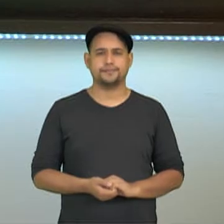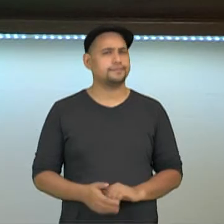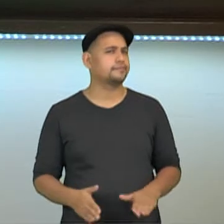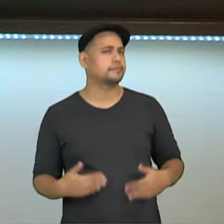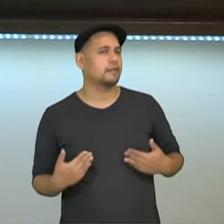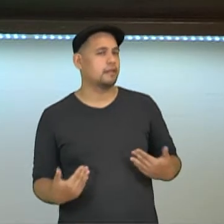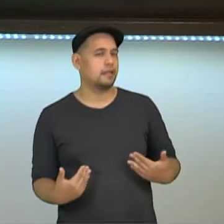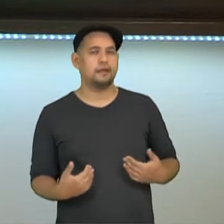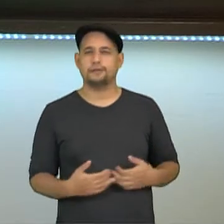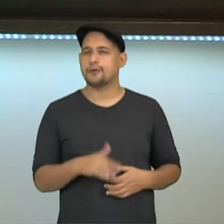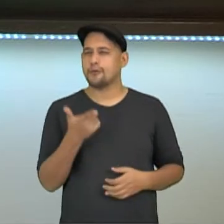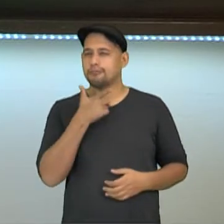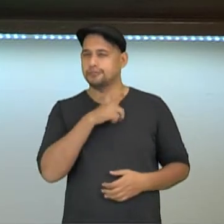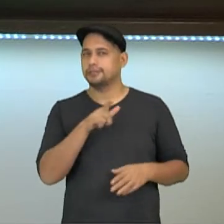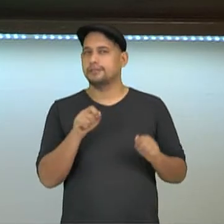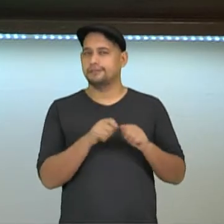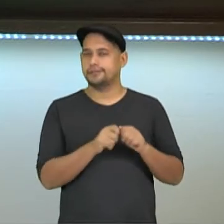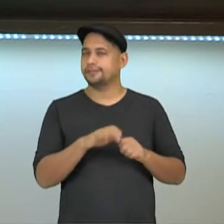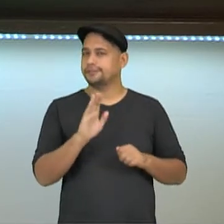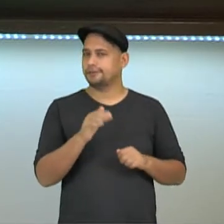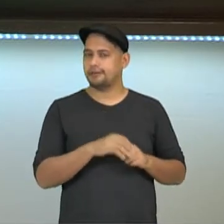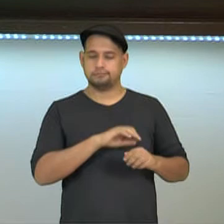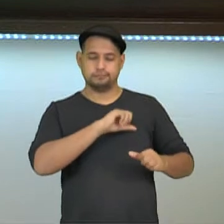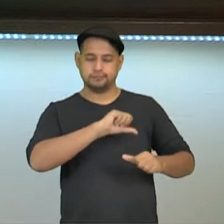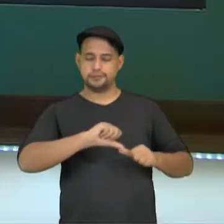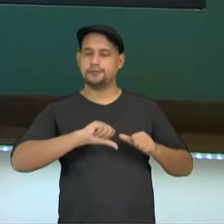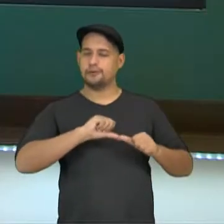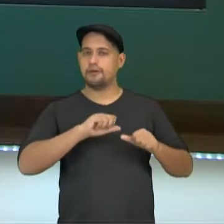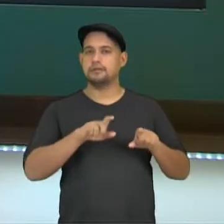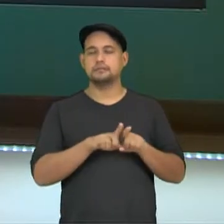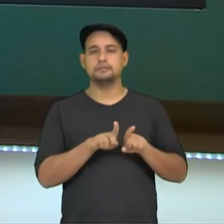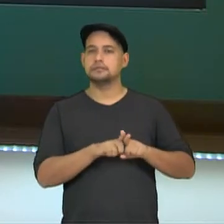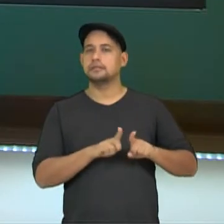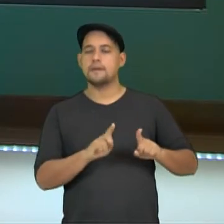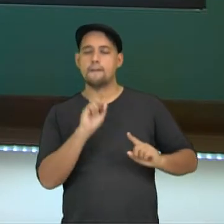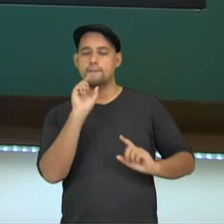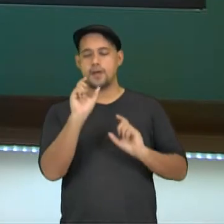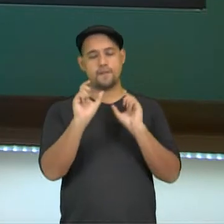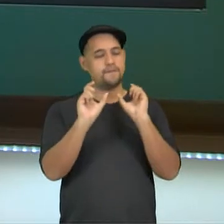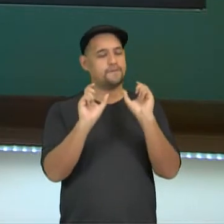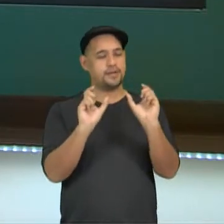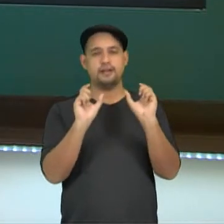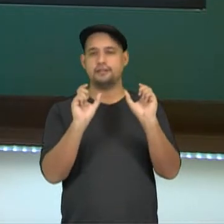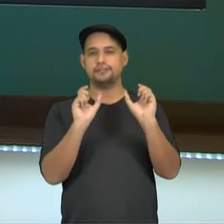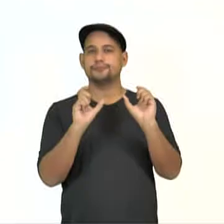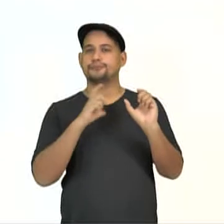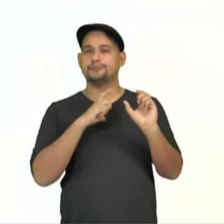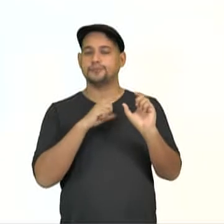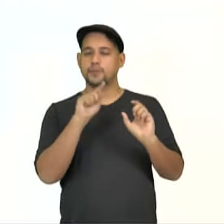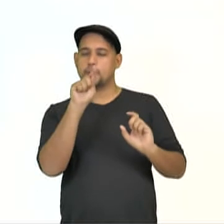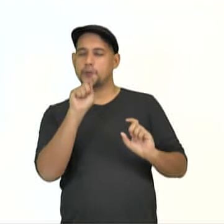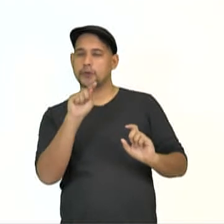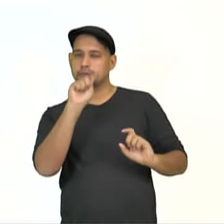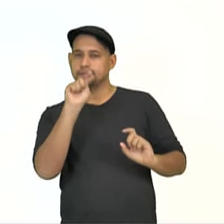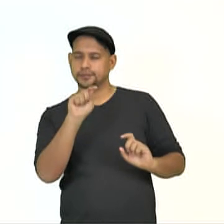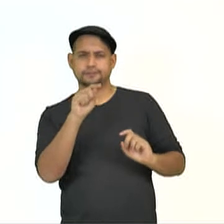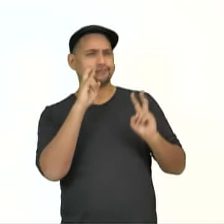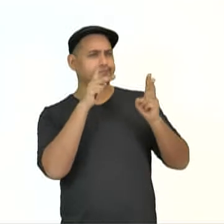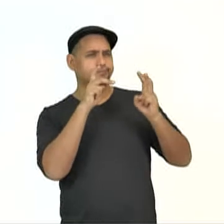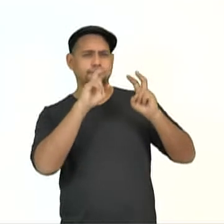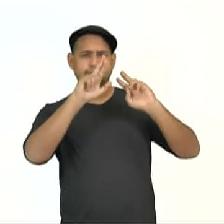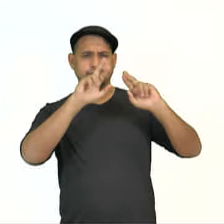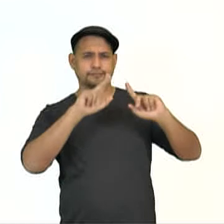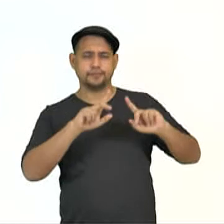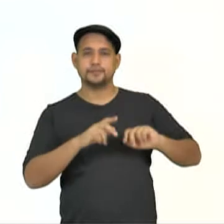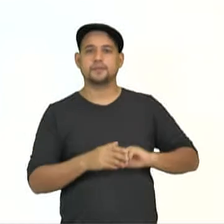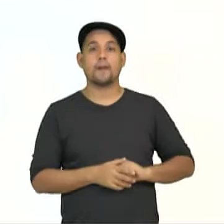Então, estudantes, conseguiram fazer ali a troca, né, o joguinho de palavras com os sinais de pontuação? Vamos ver aqui as